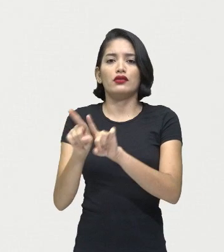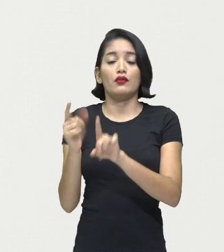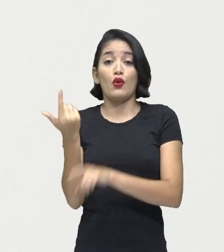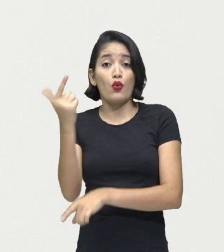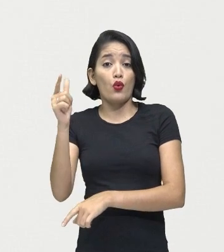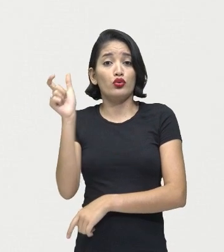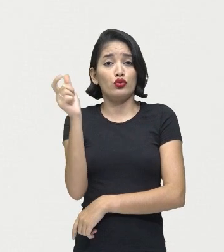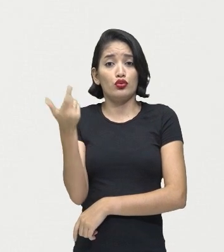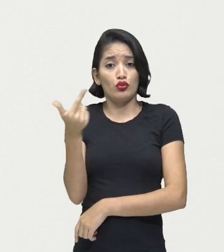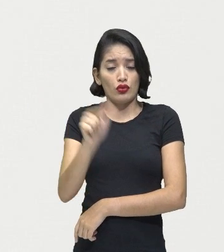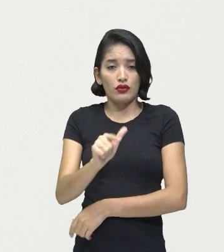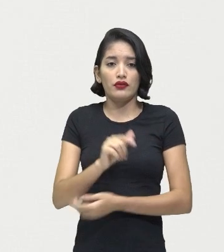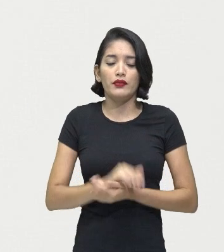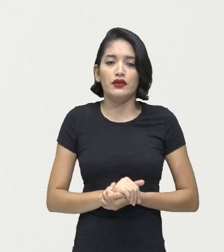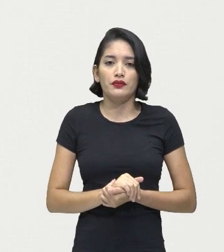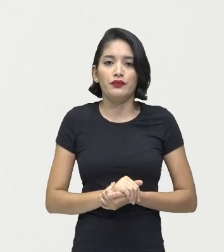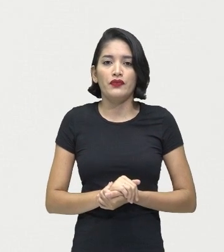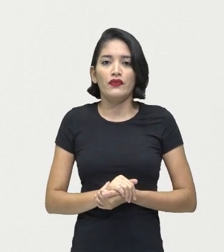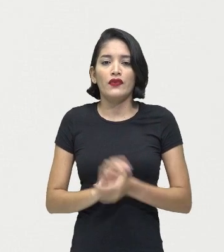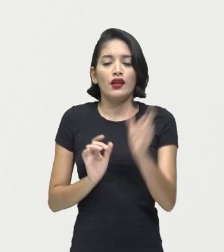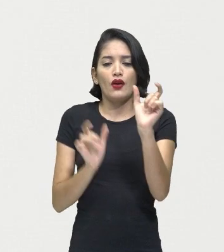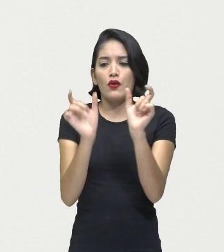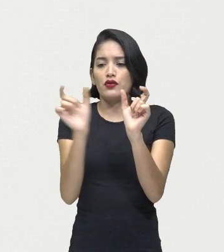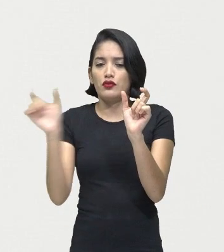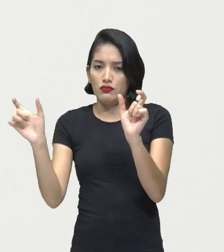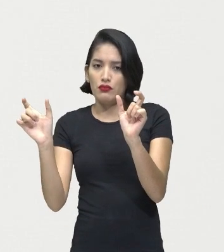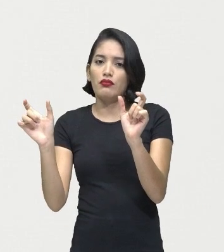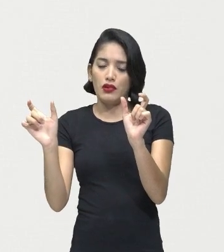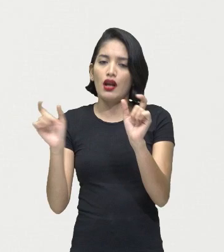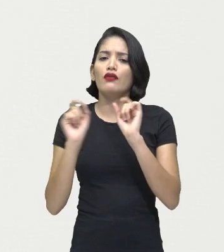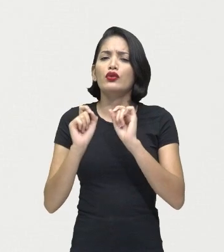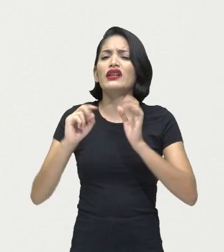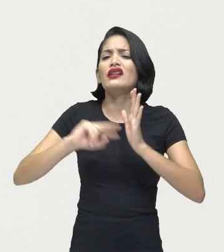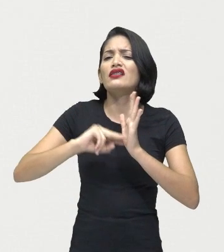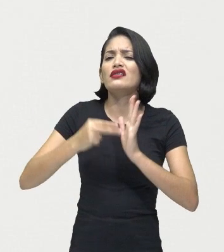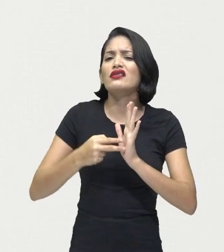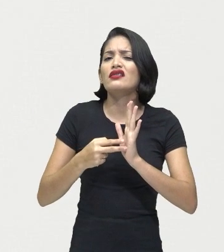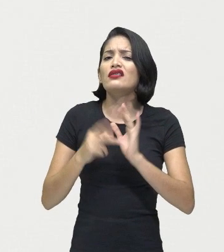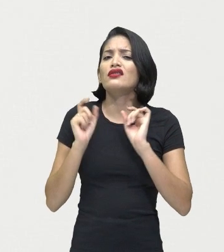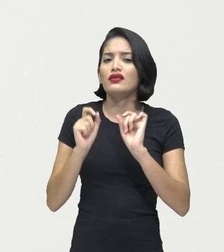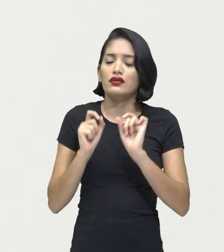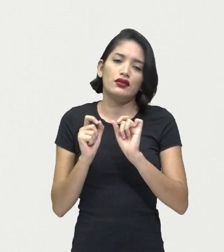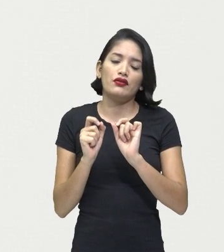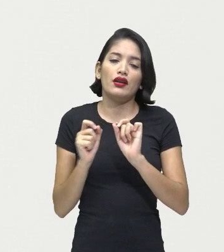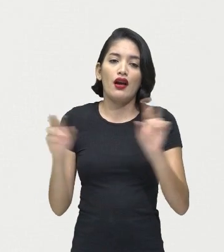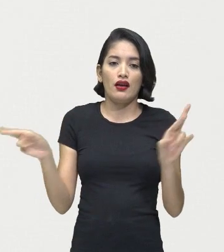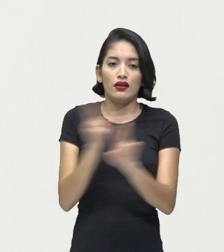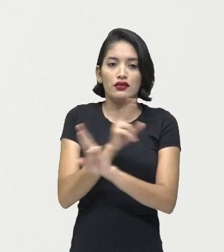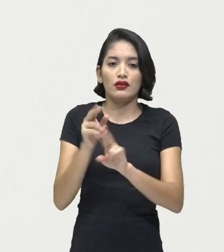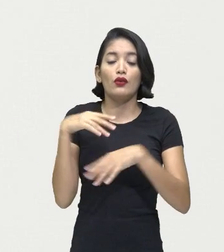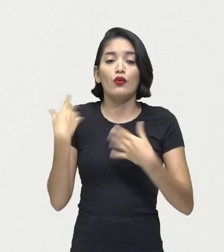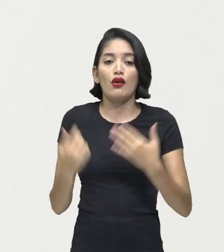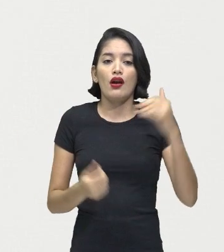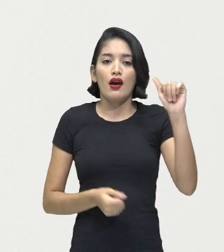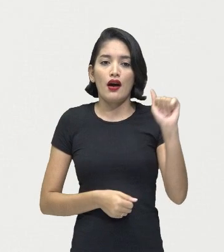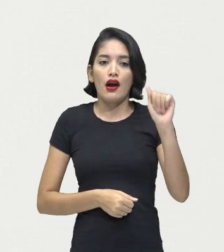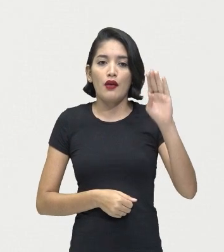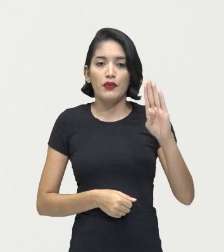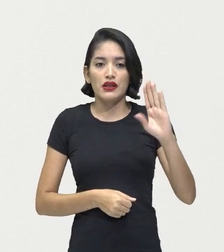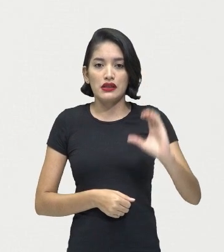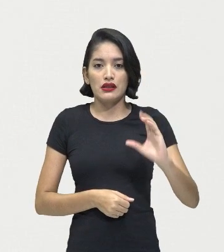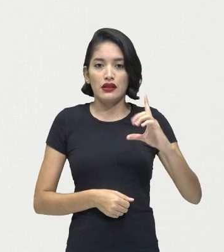repetidos. Então, as palavras destacadas no texto indicam uma relação de quê, né? De alternância, de adição, explicação,